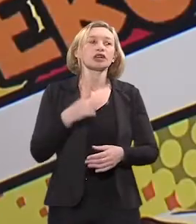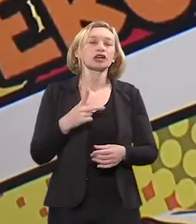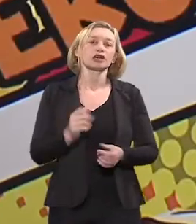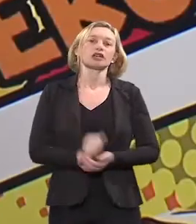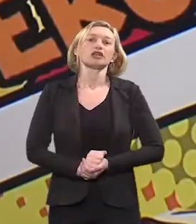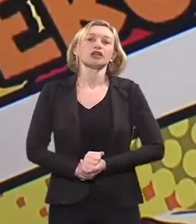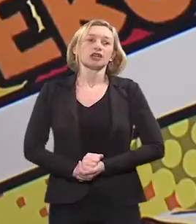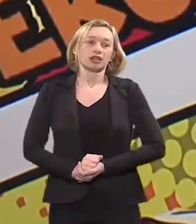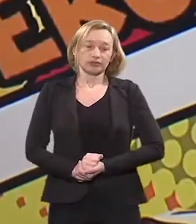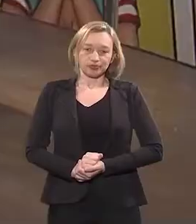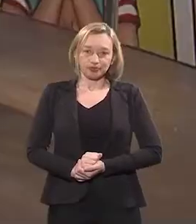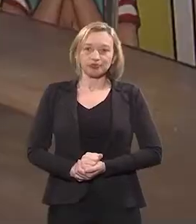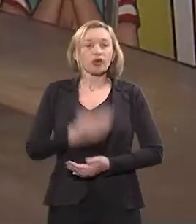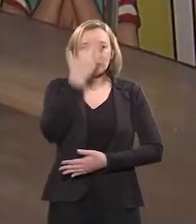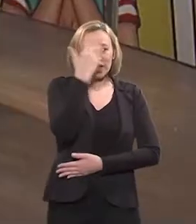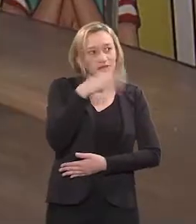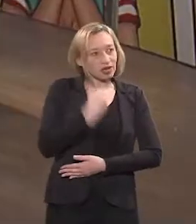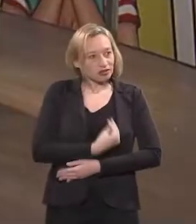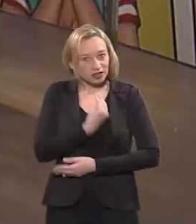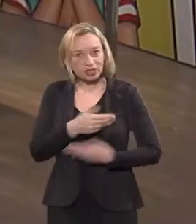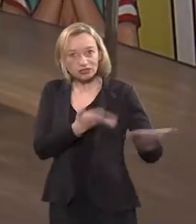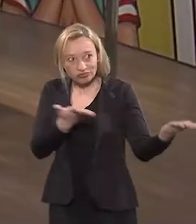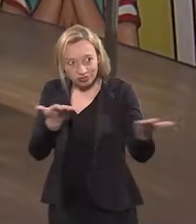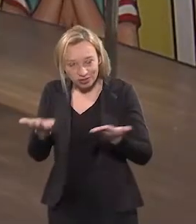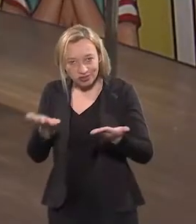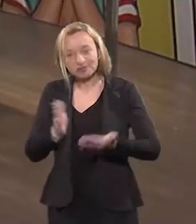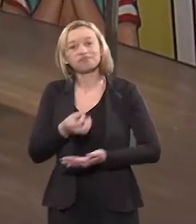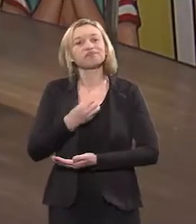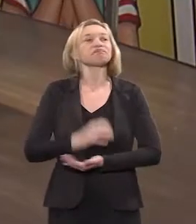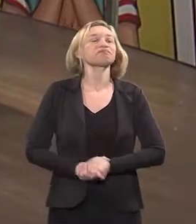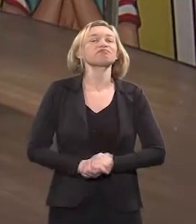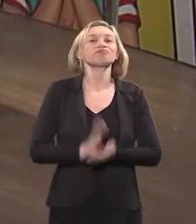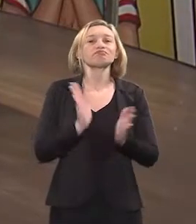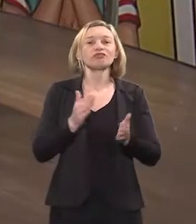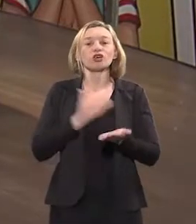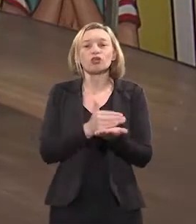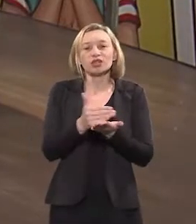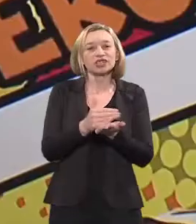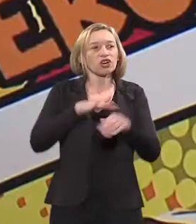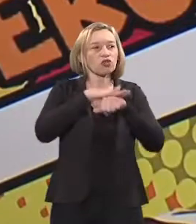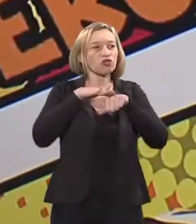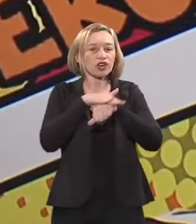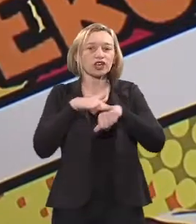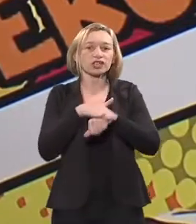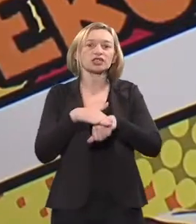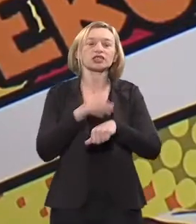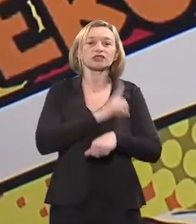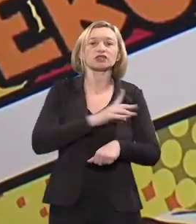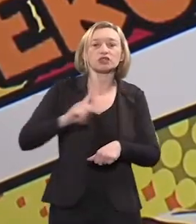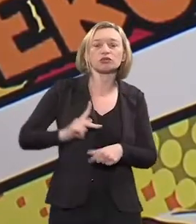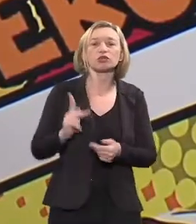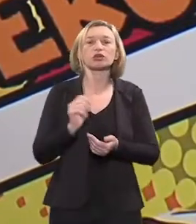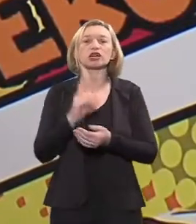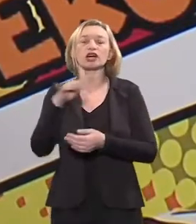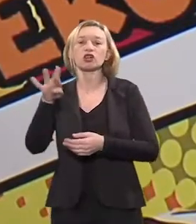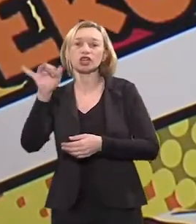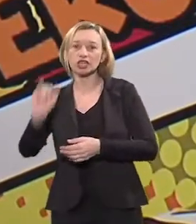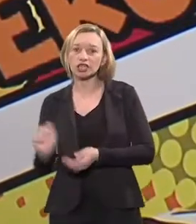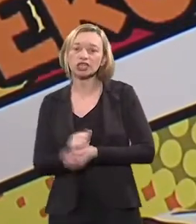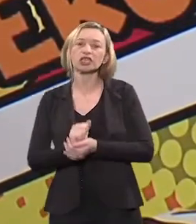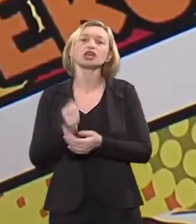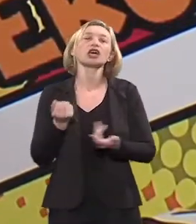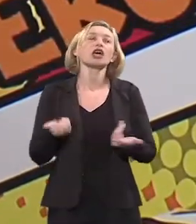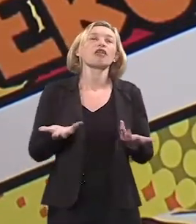Elas Existem. Muito obrigada pela presença de vocês, sejam muito bem-vindas. Obrigada. Eu vou começar a nossa conversa com a defensora pública